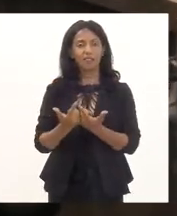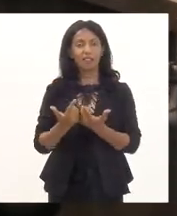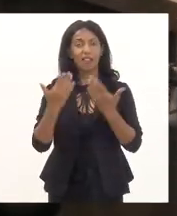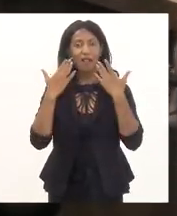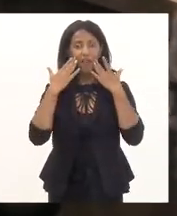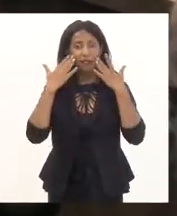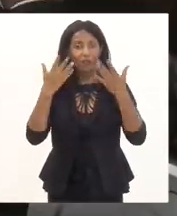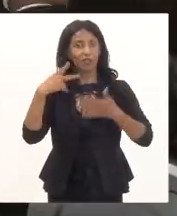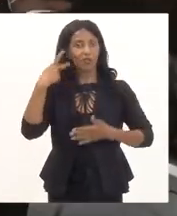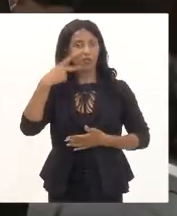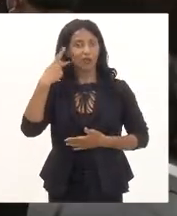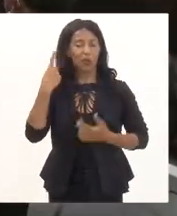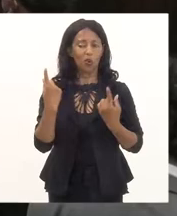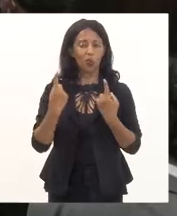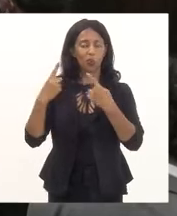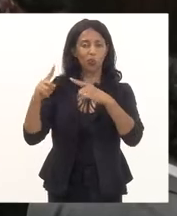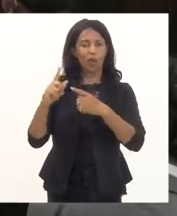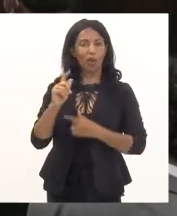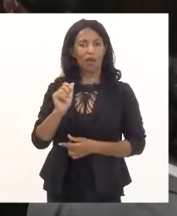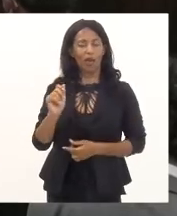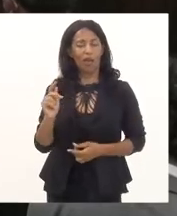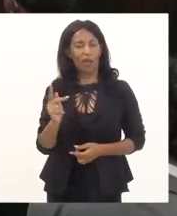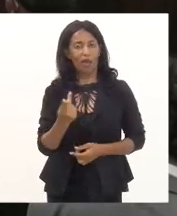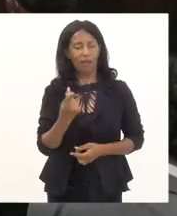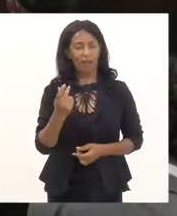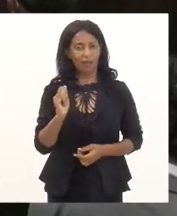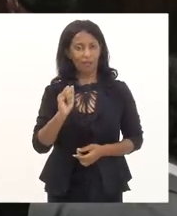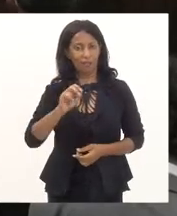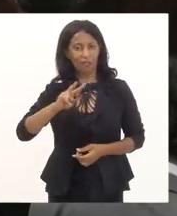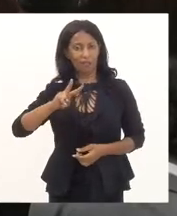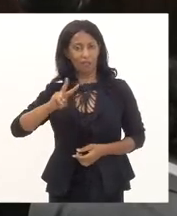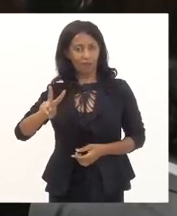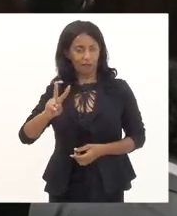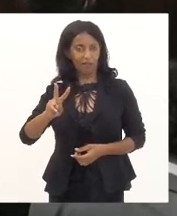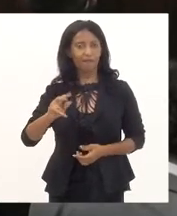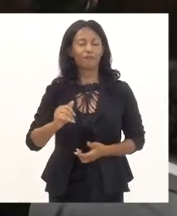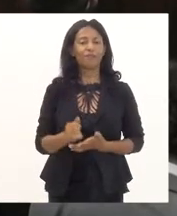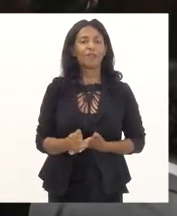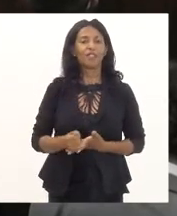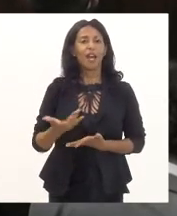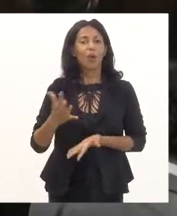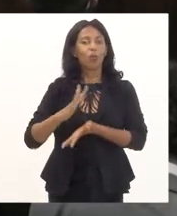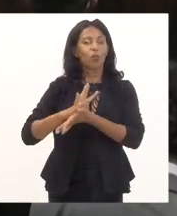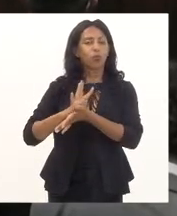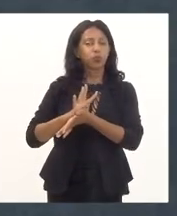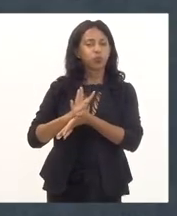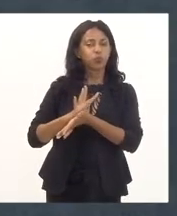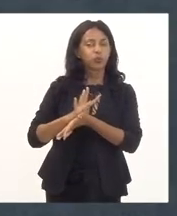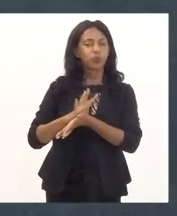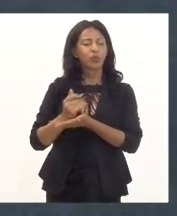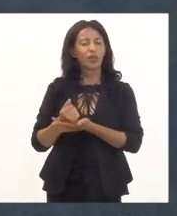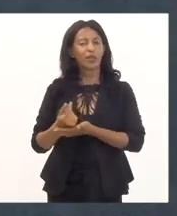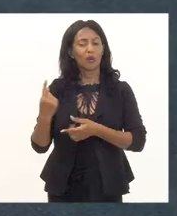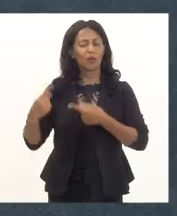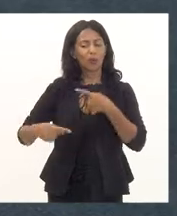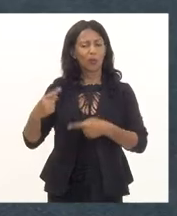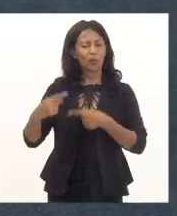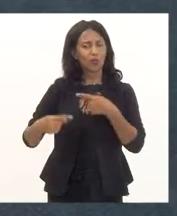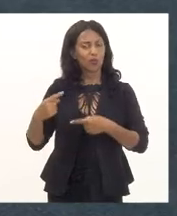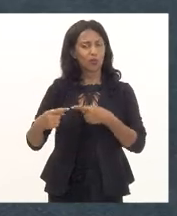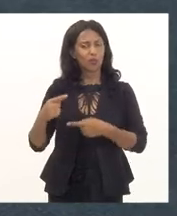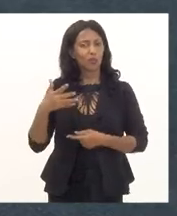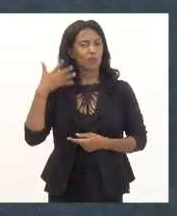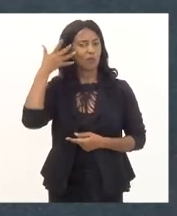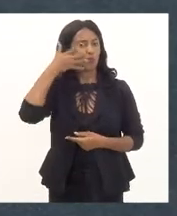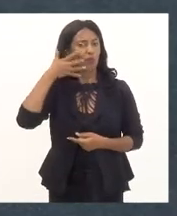Frente Parlamentar de Combate ao HIV e AIDS, ao estigma e ao preconceito. Esse é um debate puxado pelo